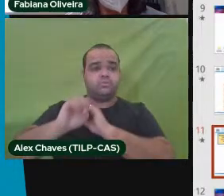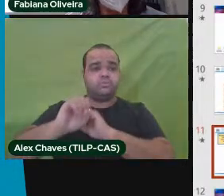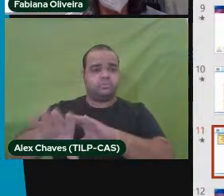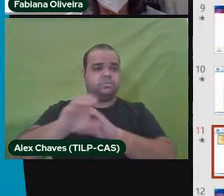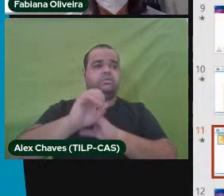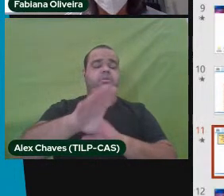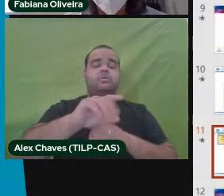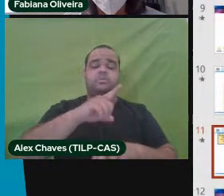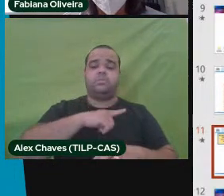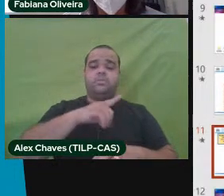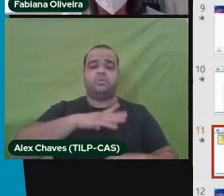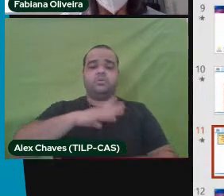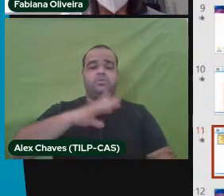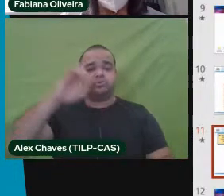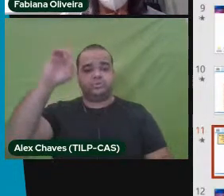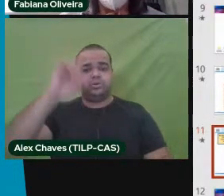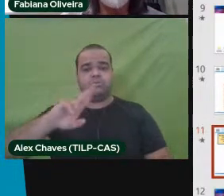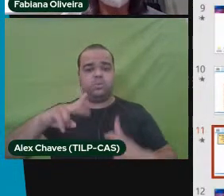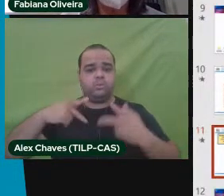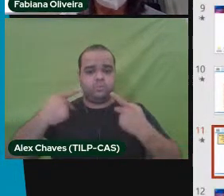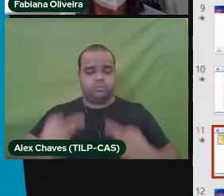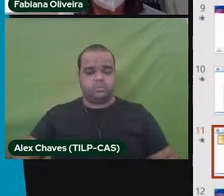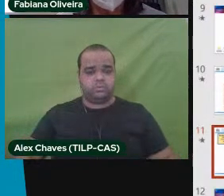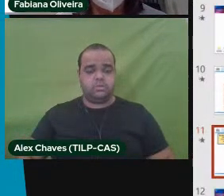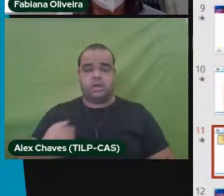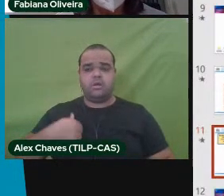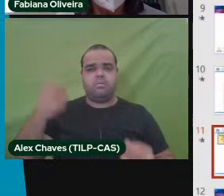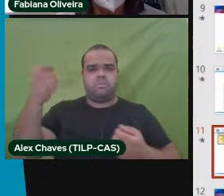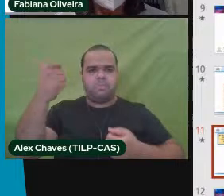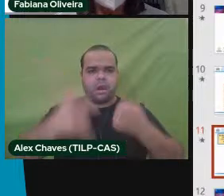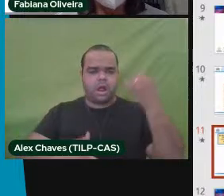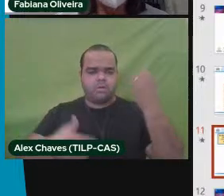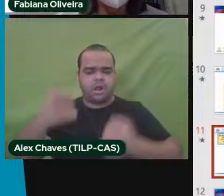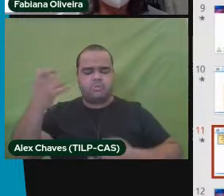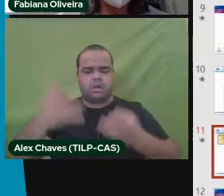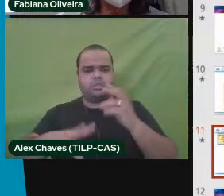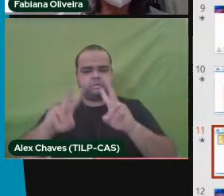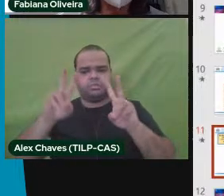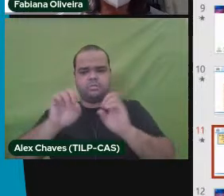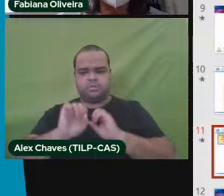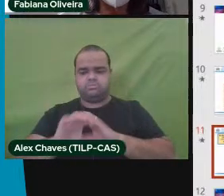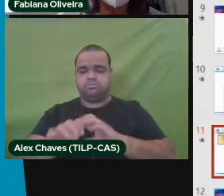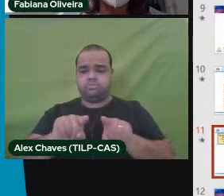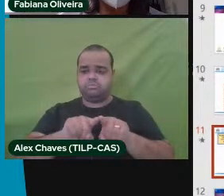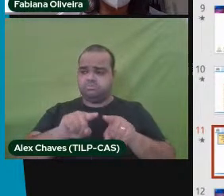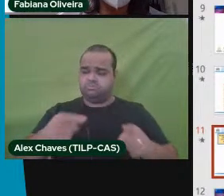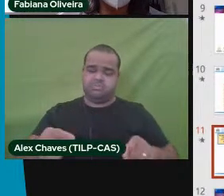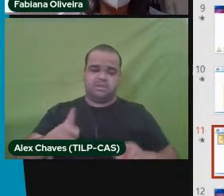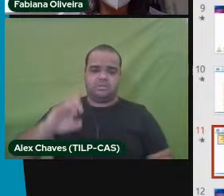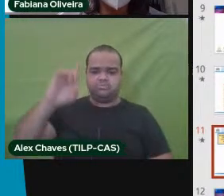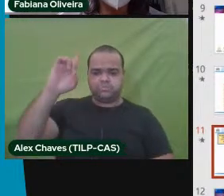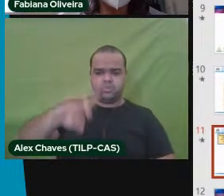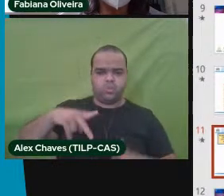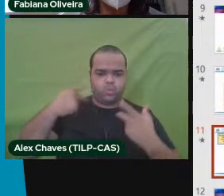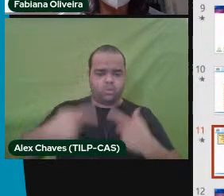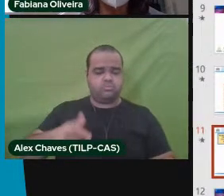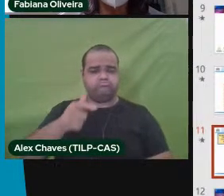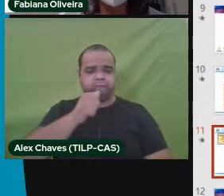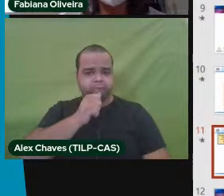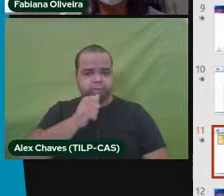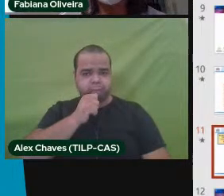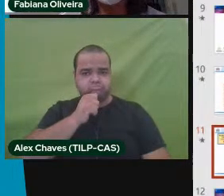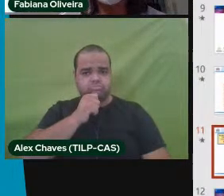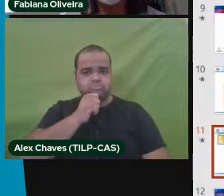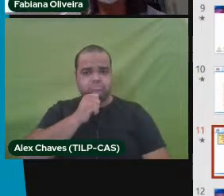humano. Claro, se eu falo tudo isso da educação e eu não a considero como direito humano, eu estou